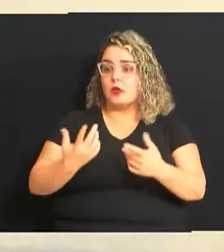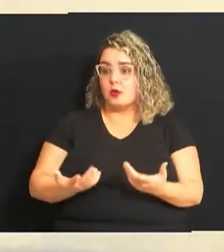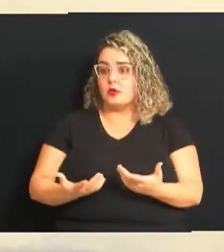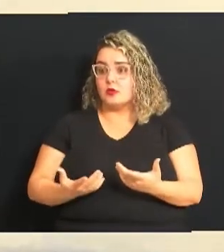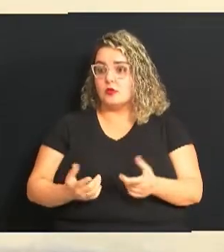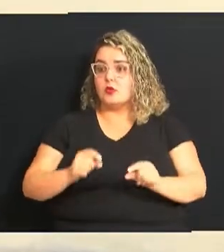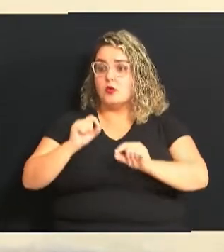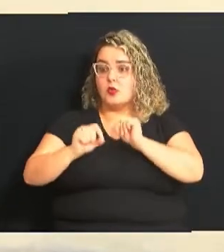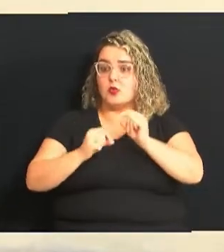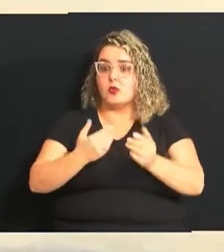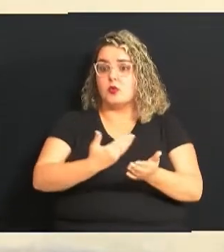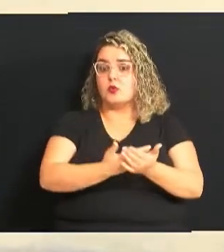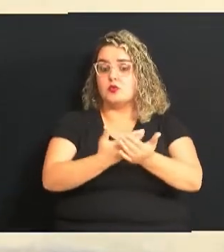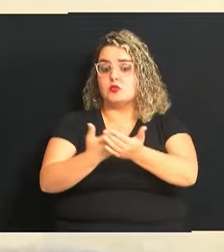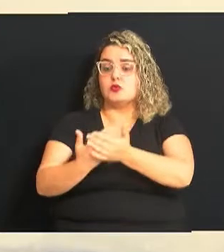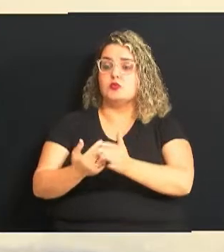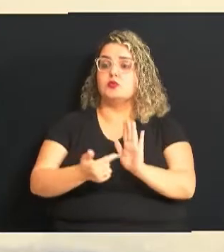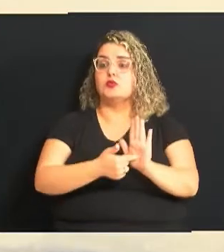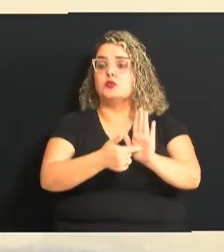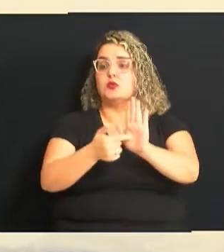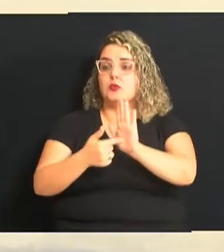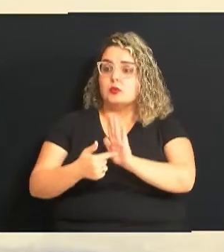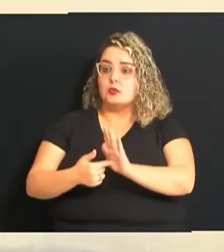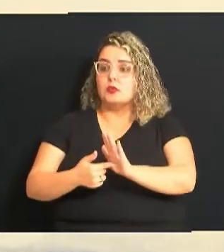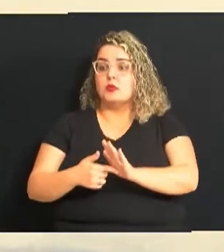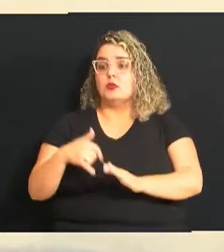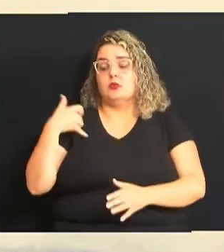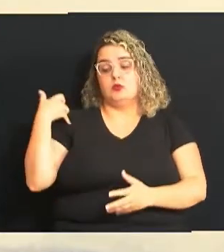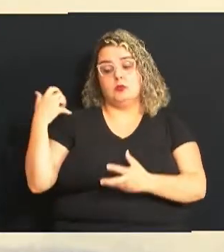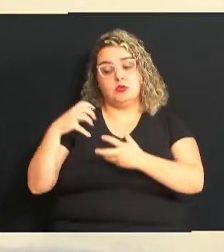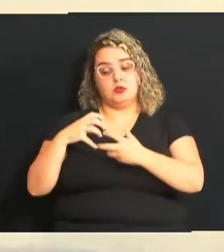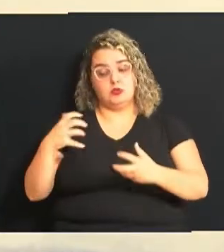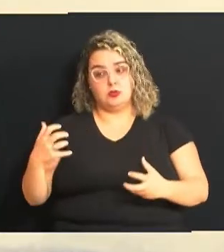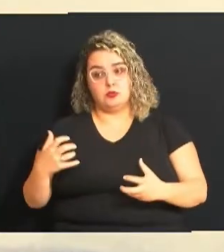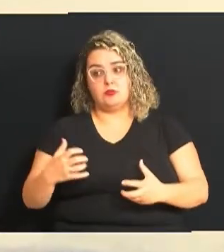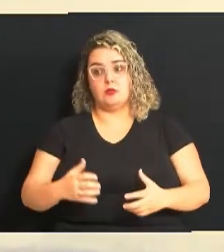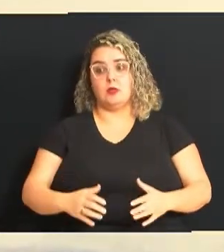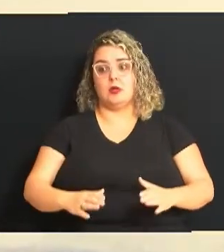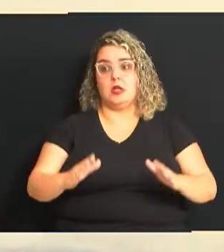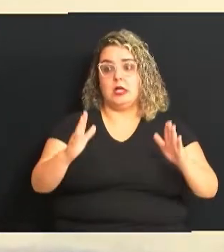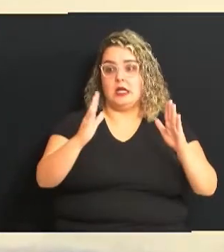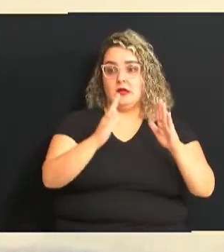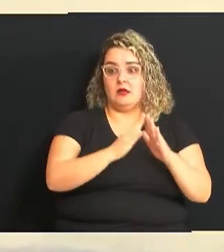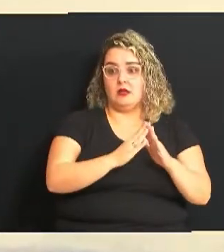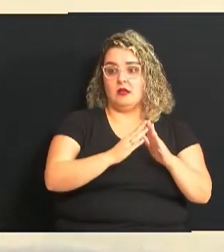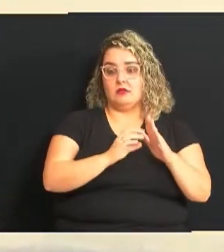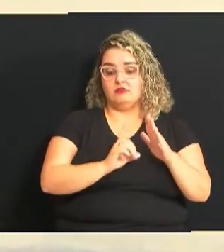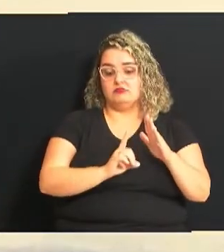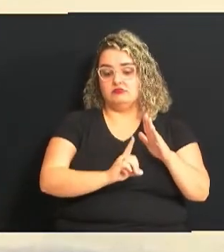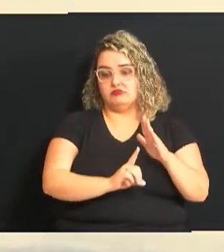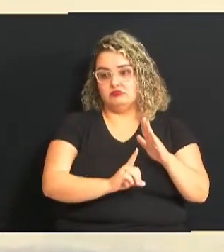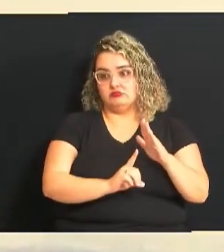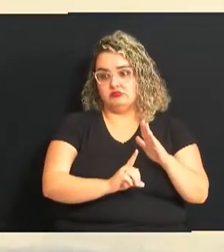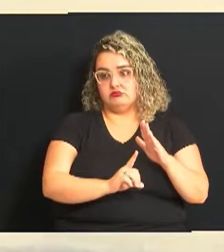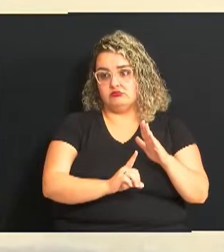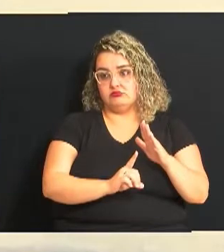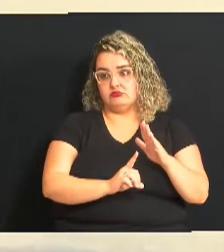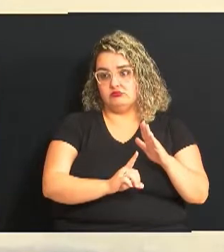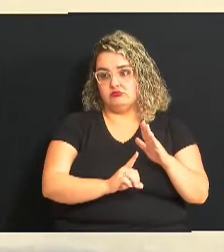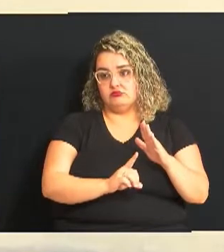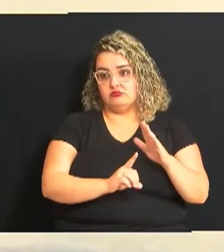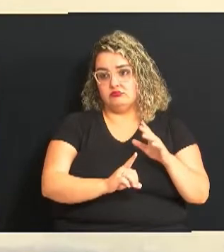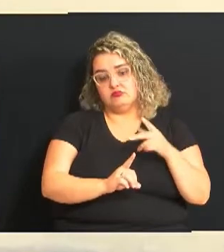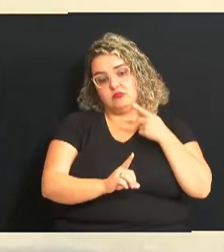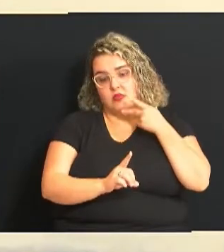que os estudos demonstram, quanto mais a pessoa idosa ele fica, como que a gente possa até pôr,